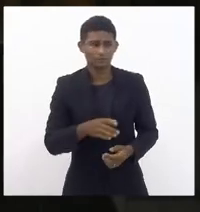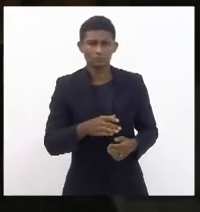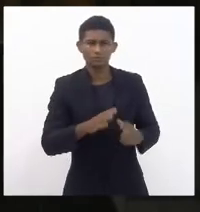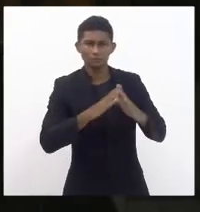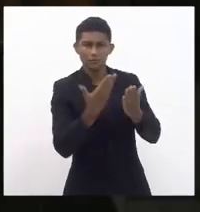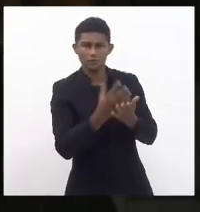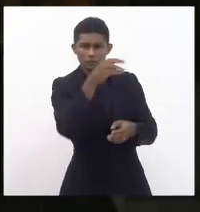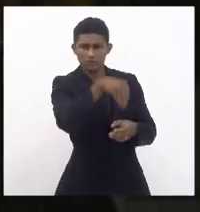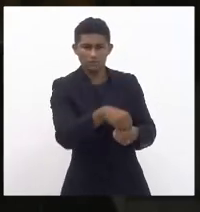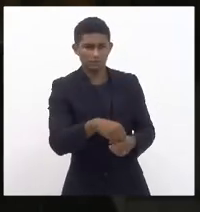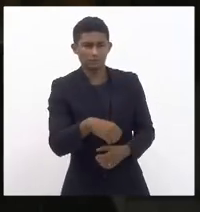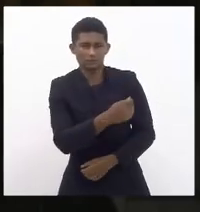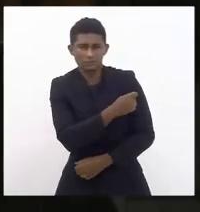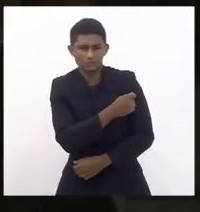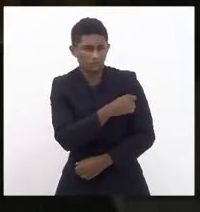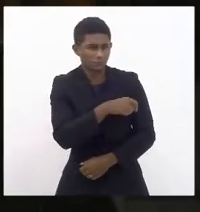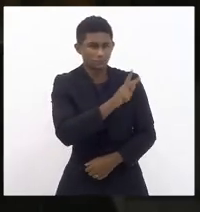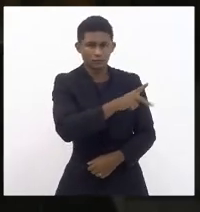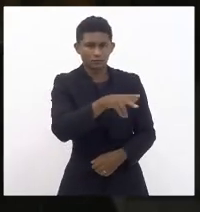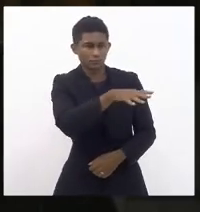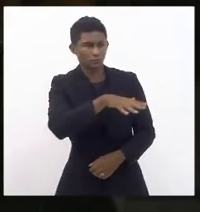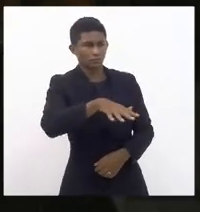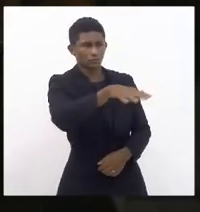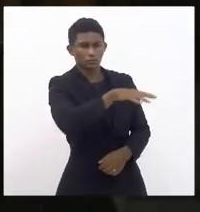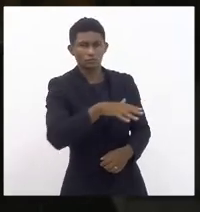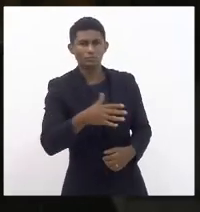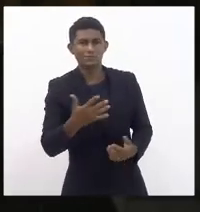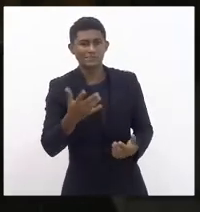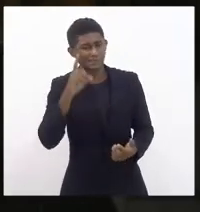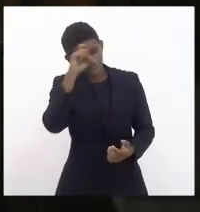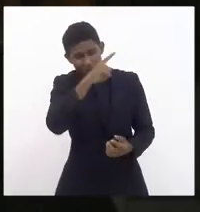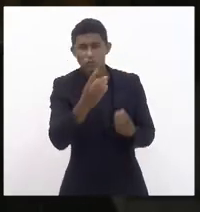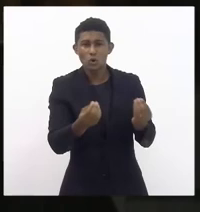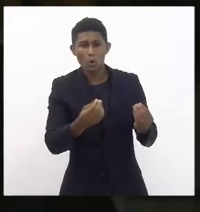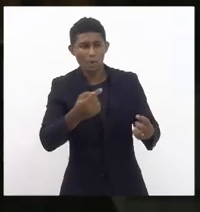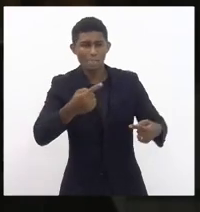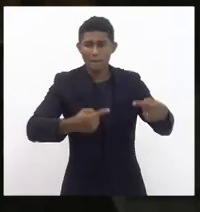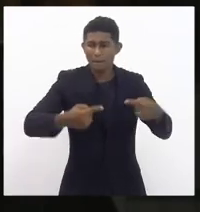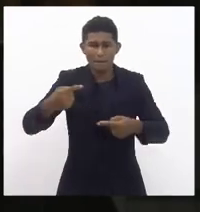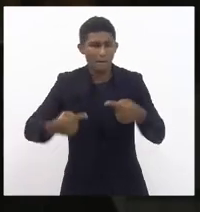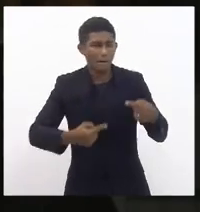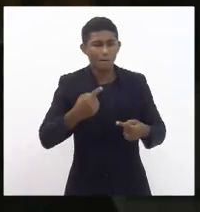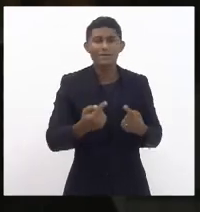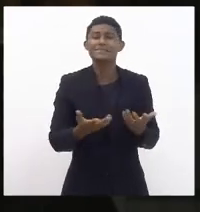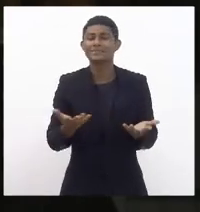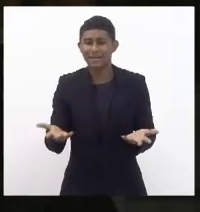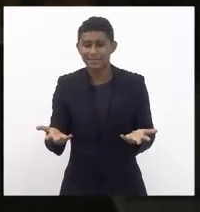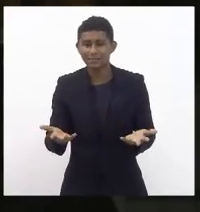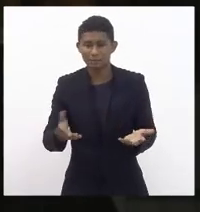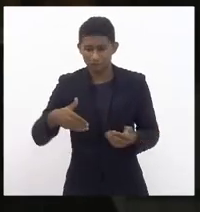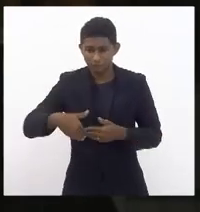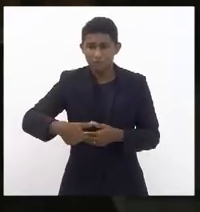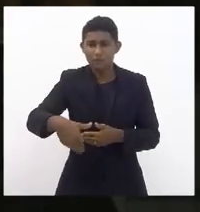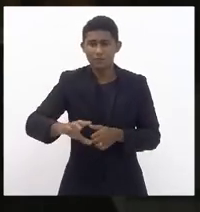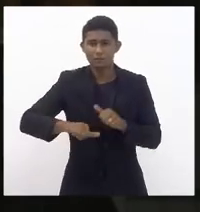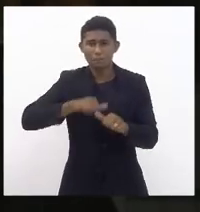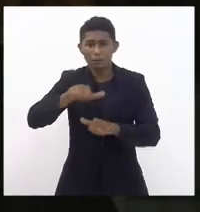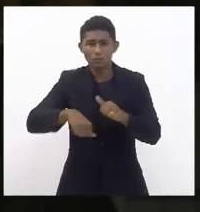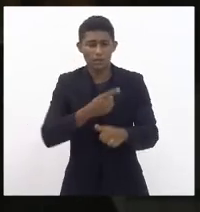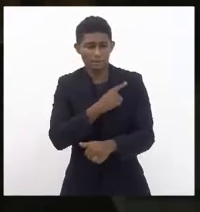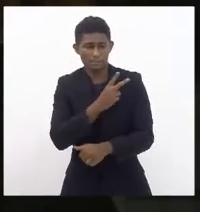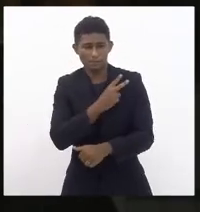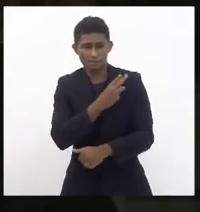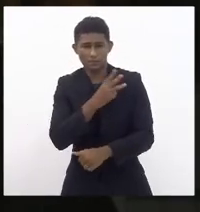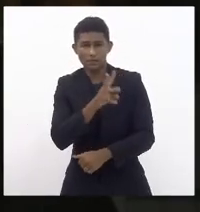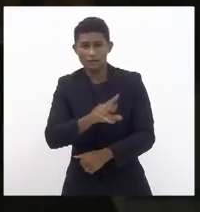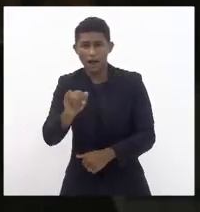as comunidades escolares de maneira geral para debater O que fazer com todas as mudanças que essa reforma no ensino médio